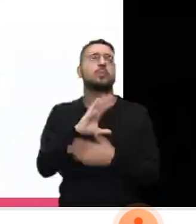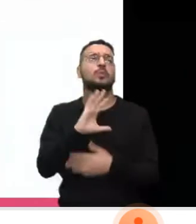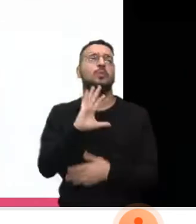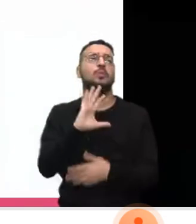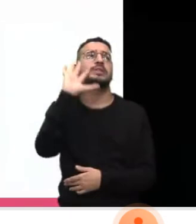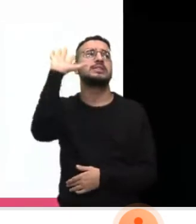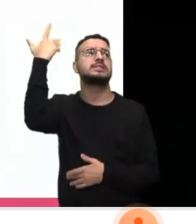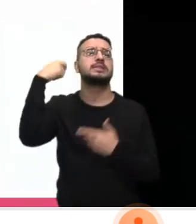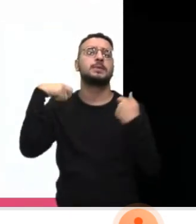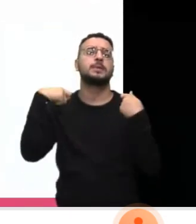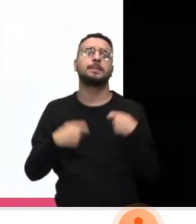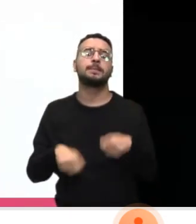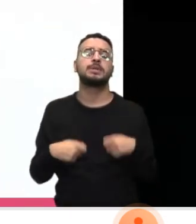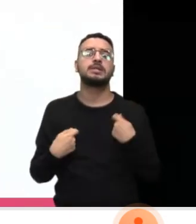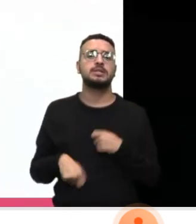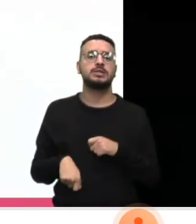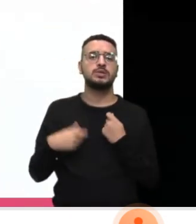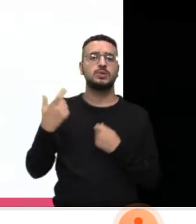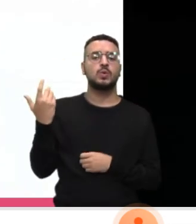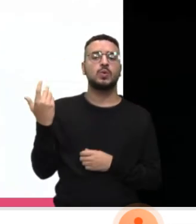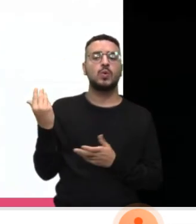preciso colocar essas pessoas